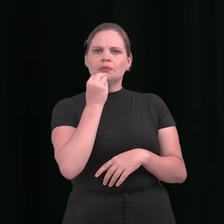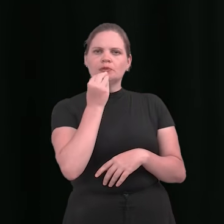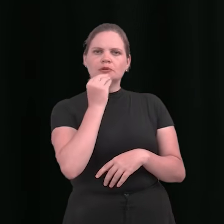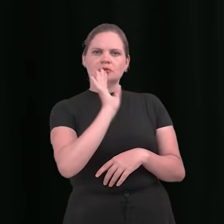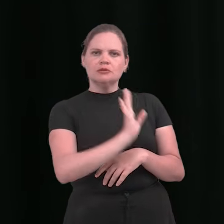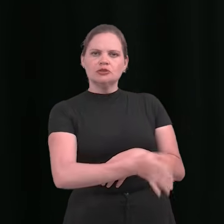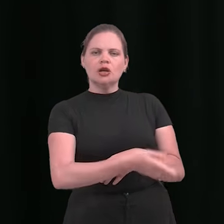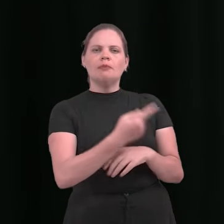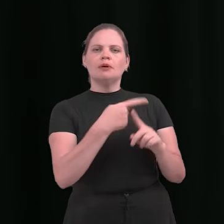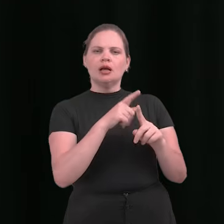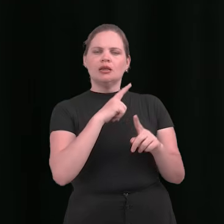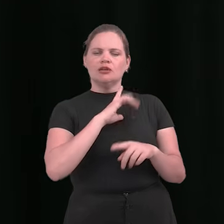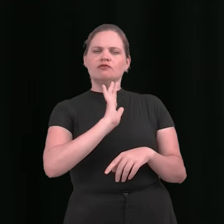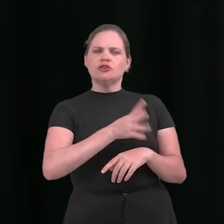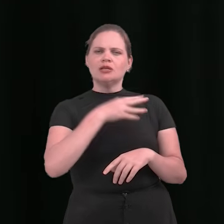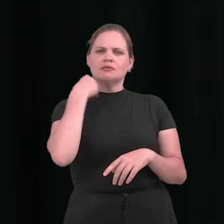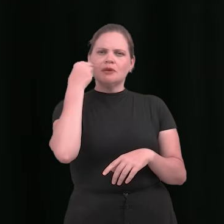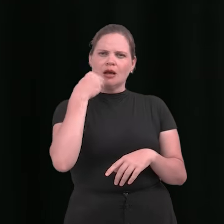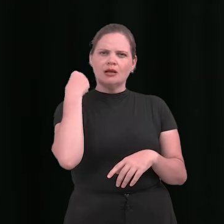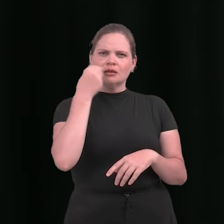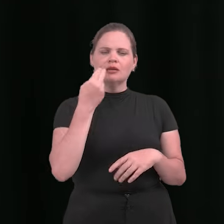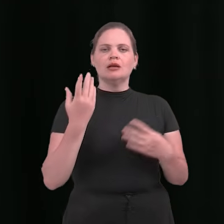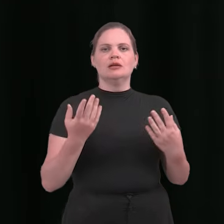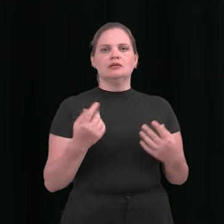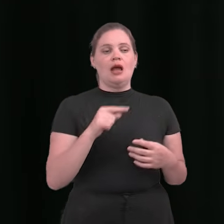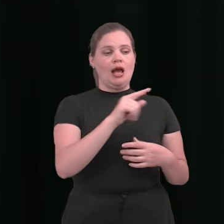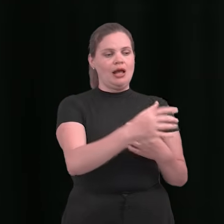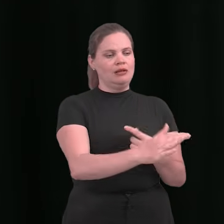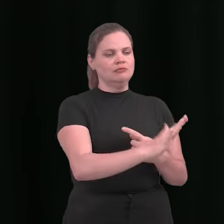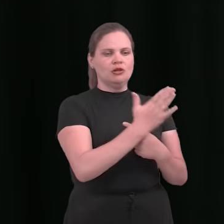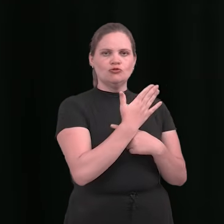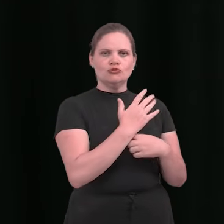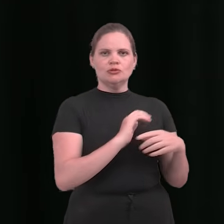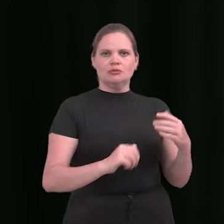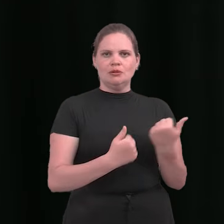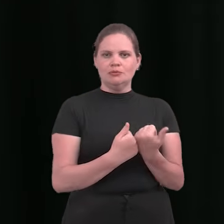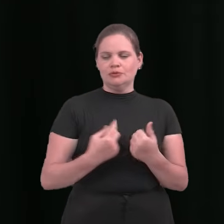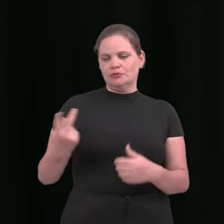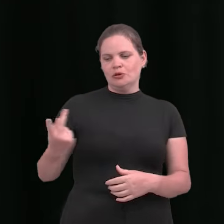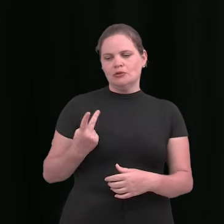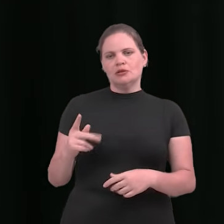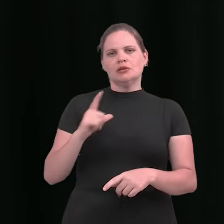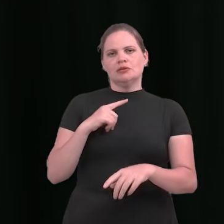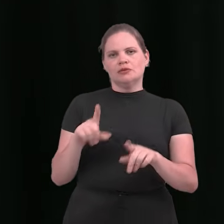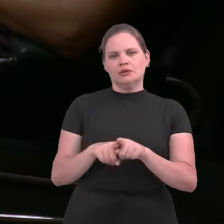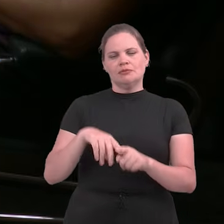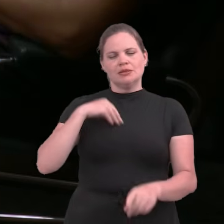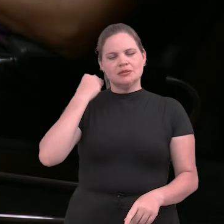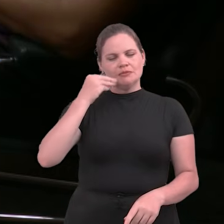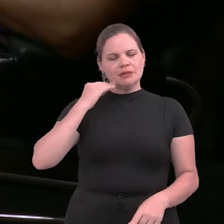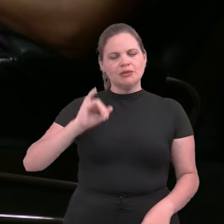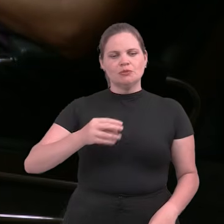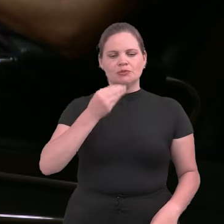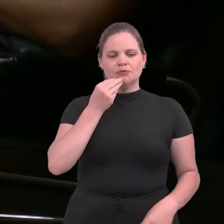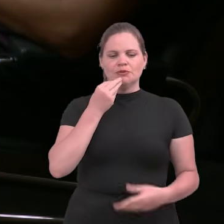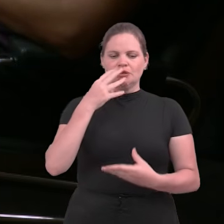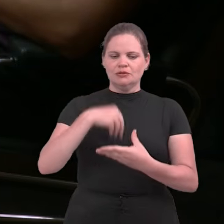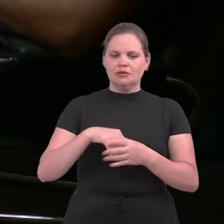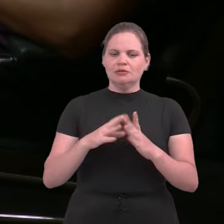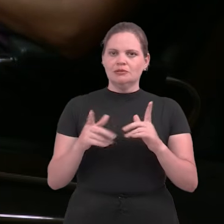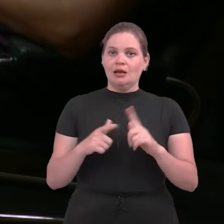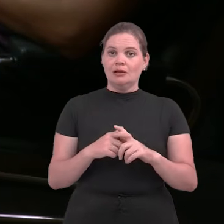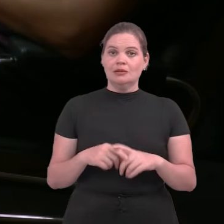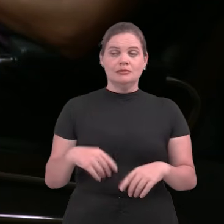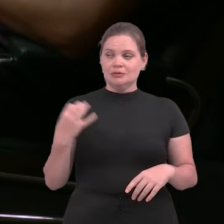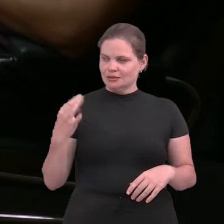caminho que está um pouco mais à frente do que nós. É importante. E recebe aquele apoio. A gente teve a oportunidade de compartilhar essas experiências na igreja. Na igreja,